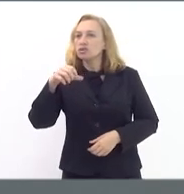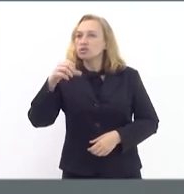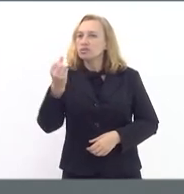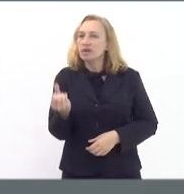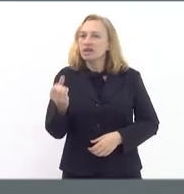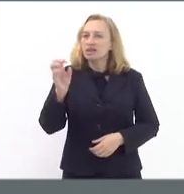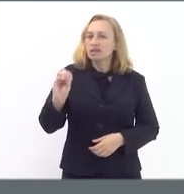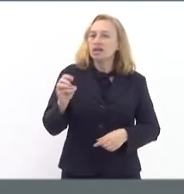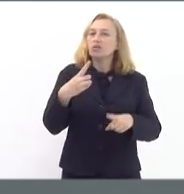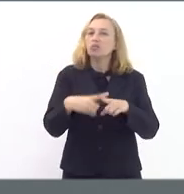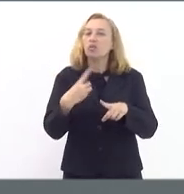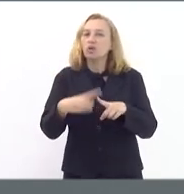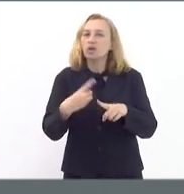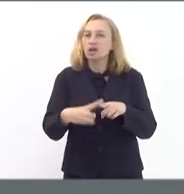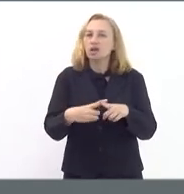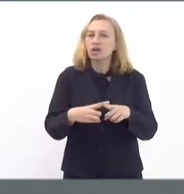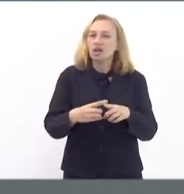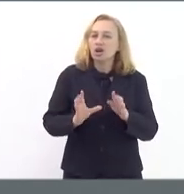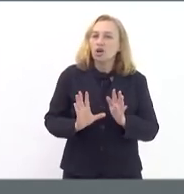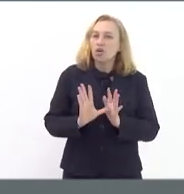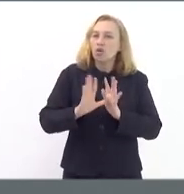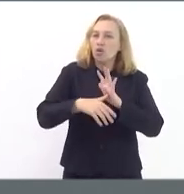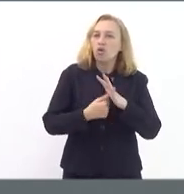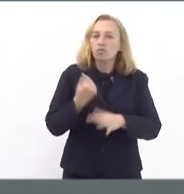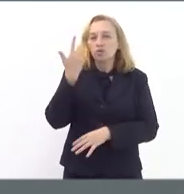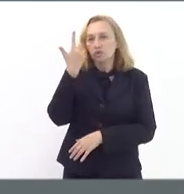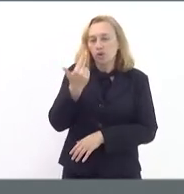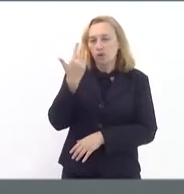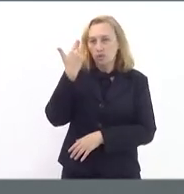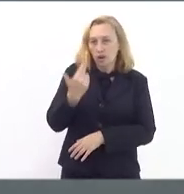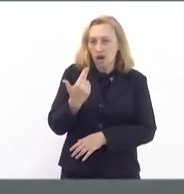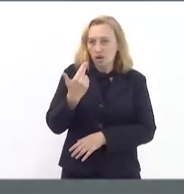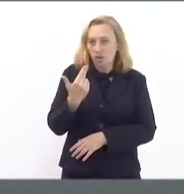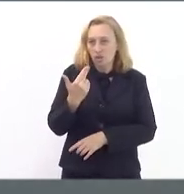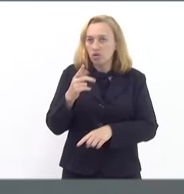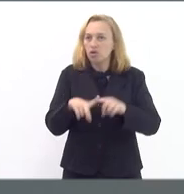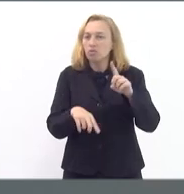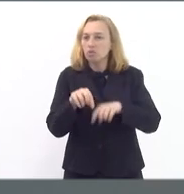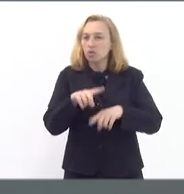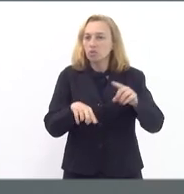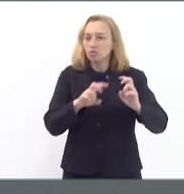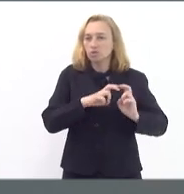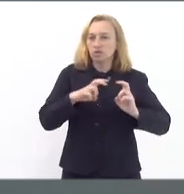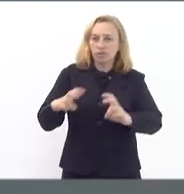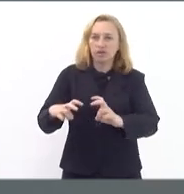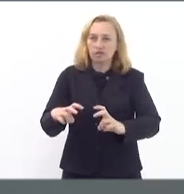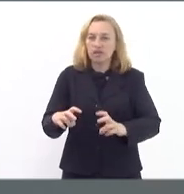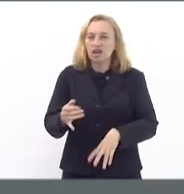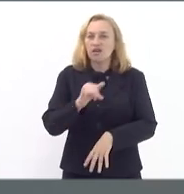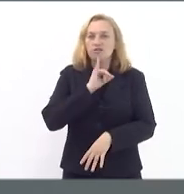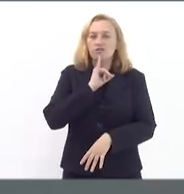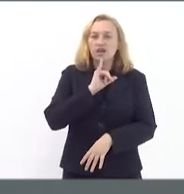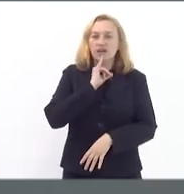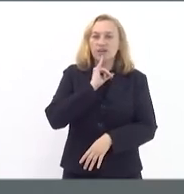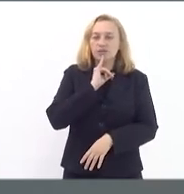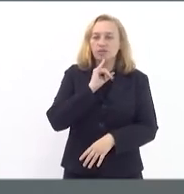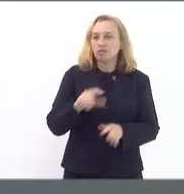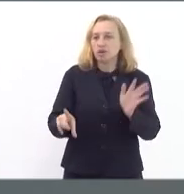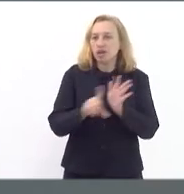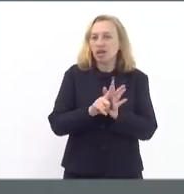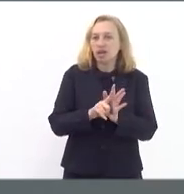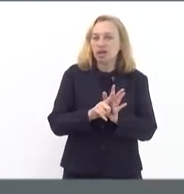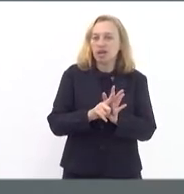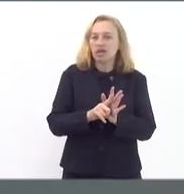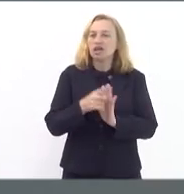porque eles então no futuro comum Normalmente quando ele tem-se o furto de material da SuperVia e a caixa infelizmente por força da Lei